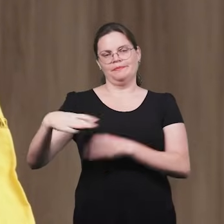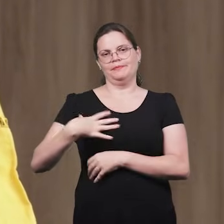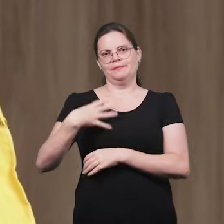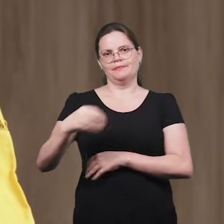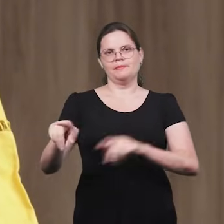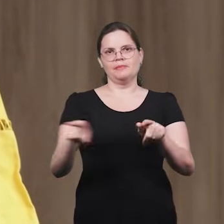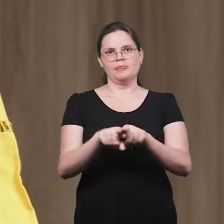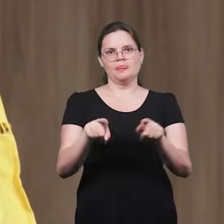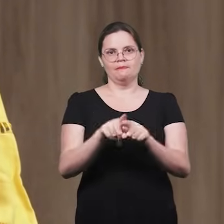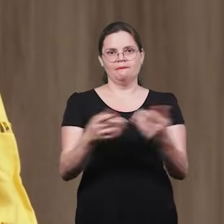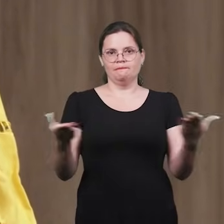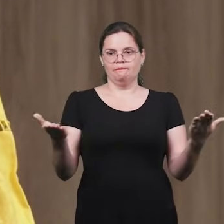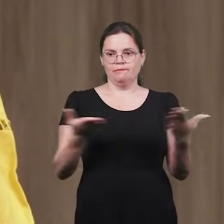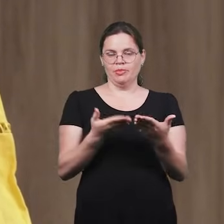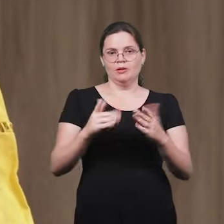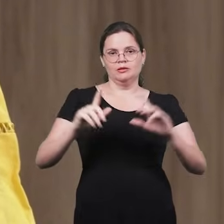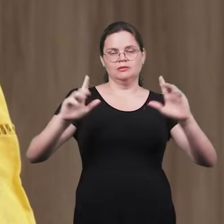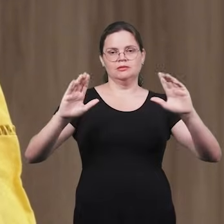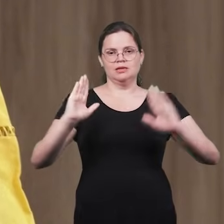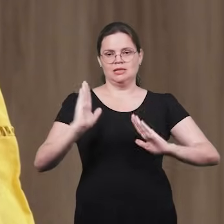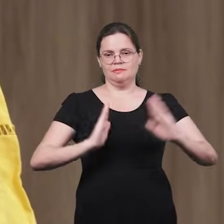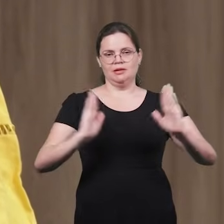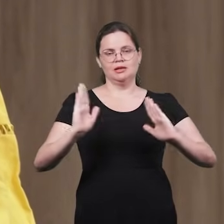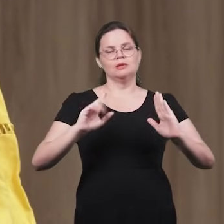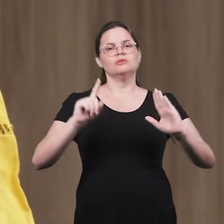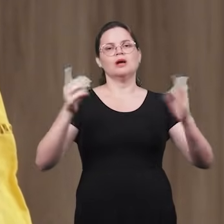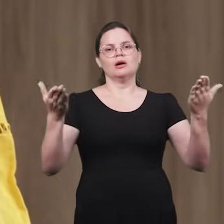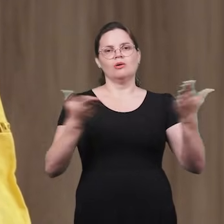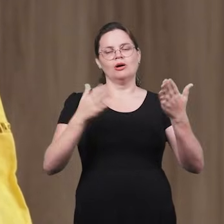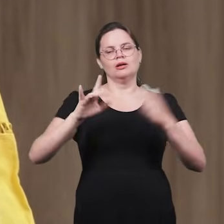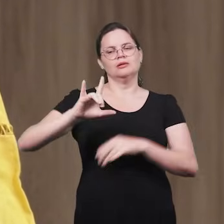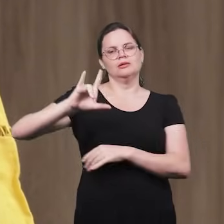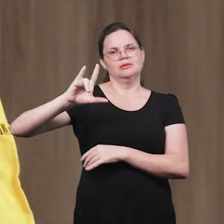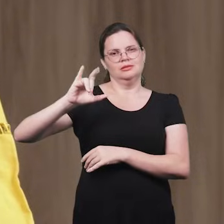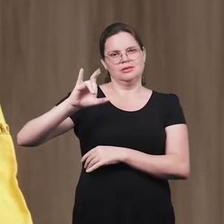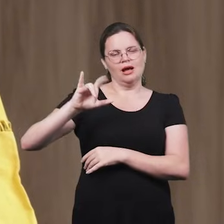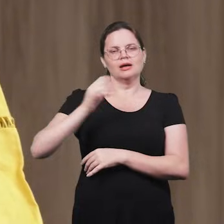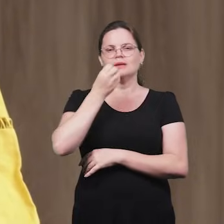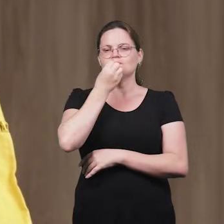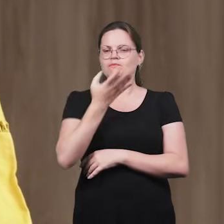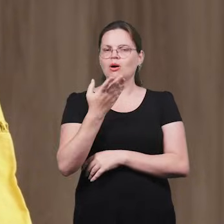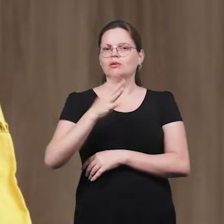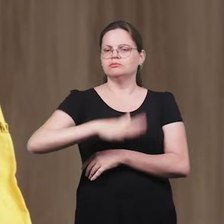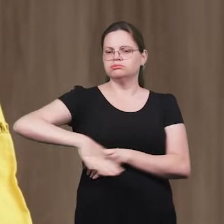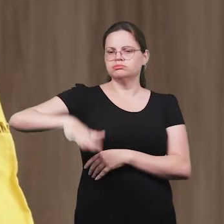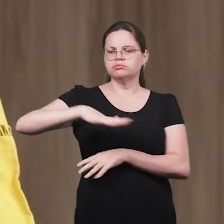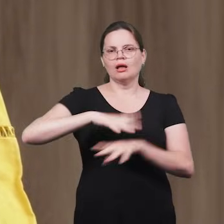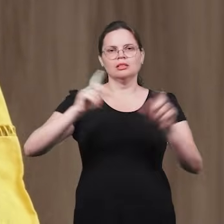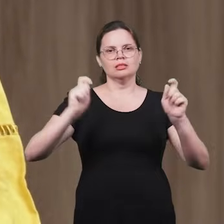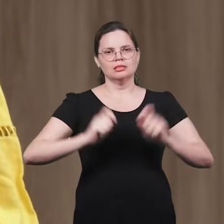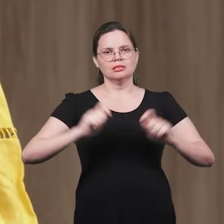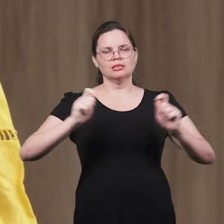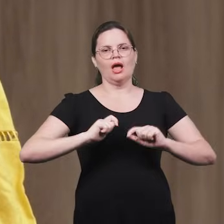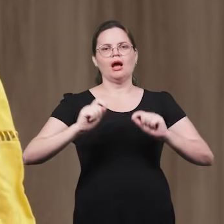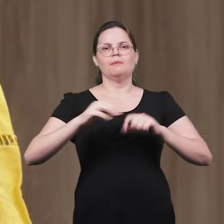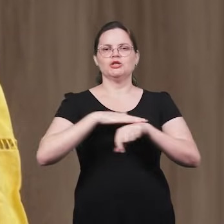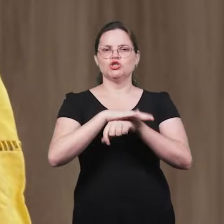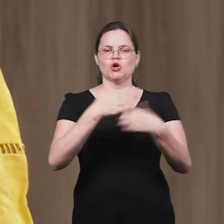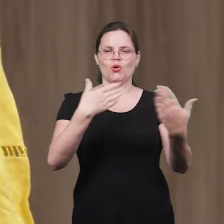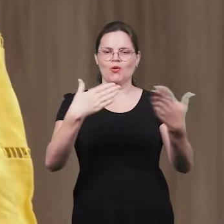perfil do Instagram foram um espaço de comunhão, um espaço de diálogo com todos que compartilharam ali conosco